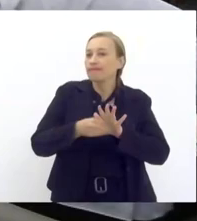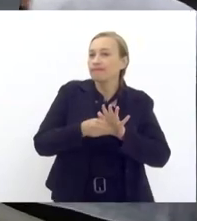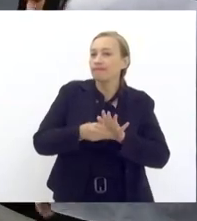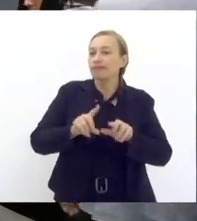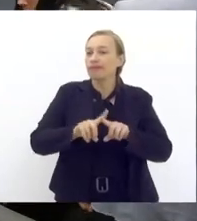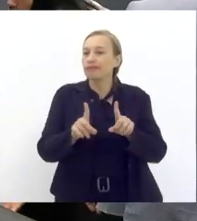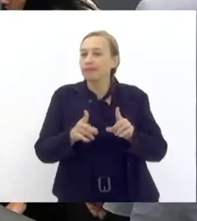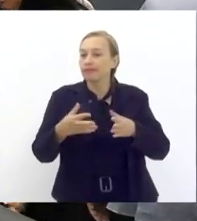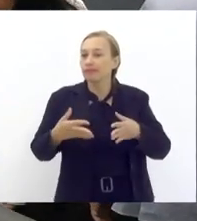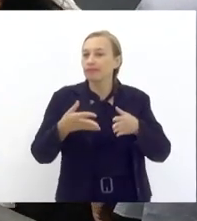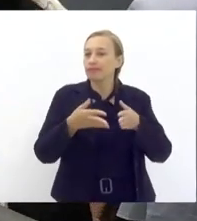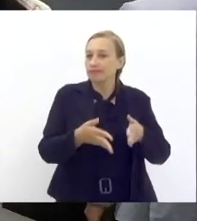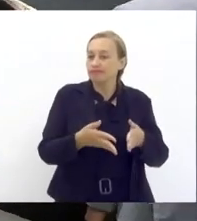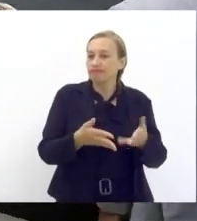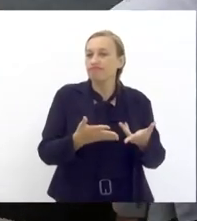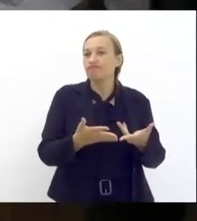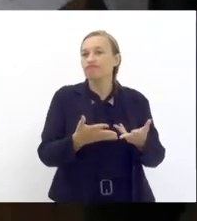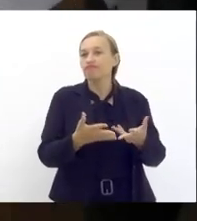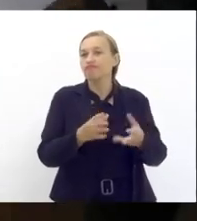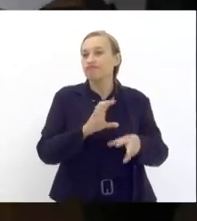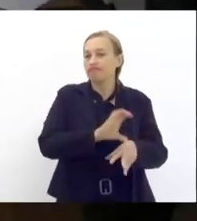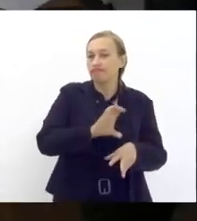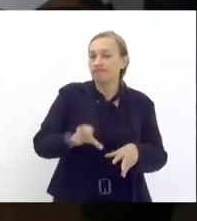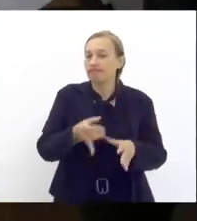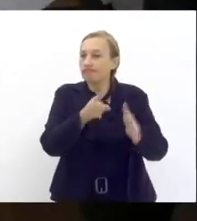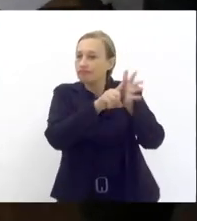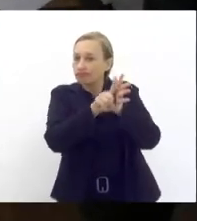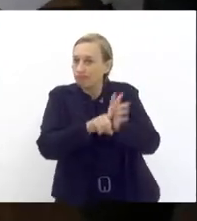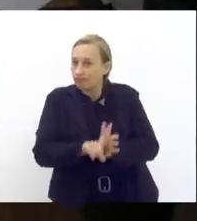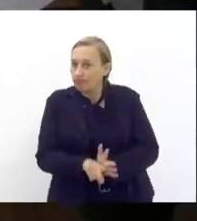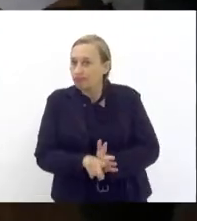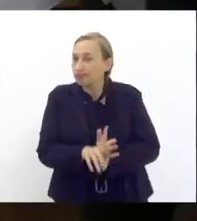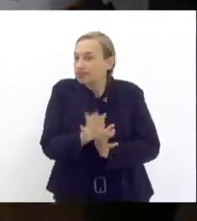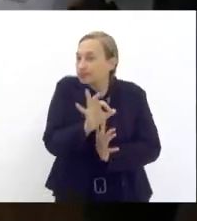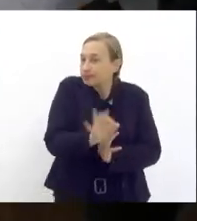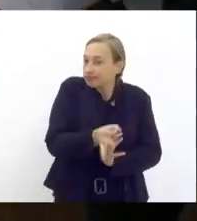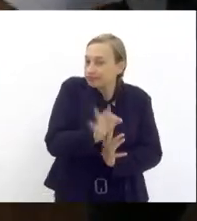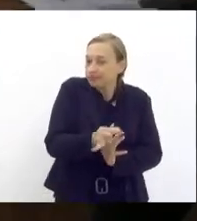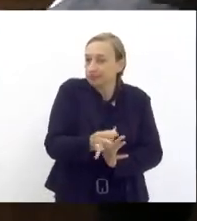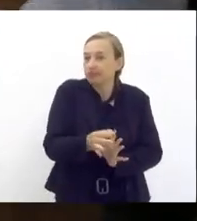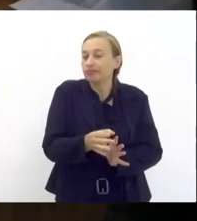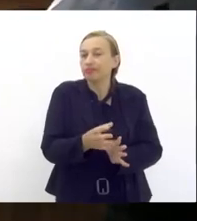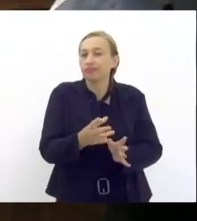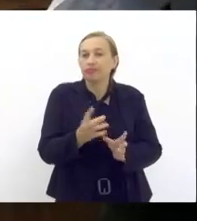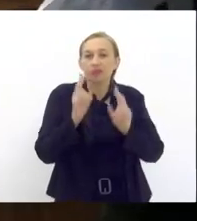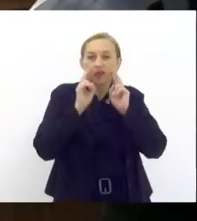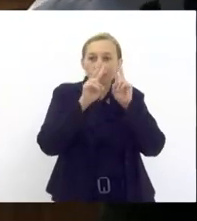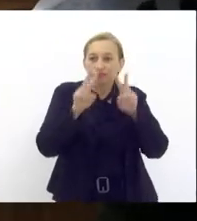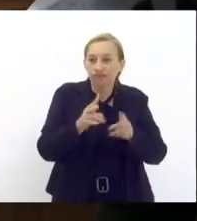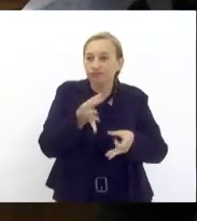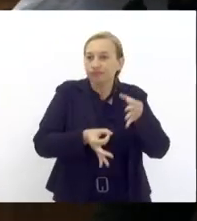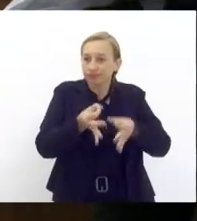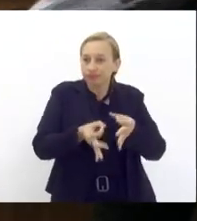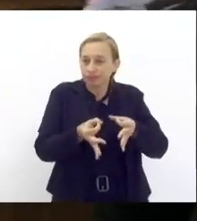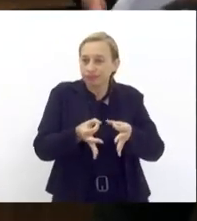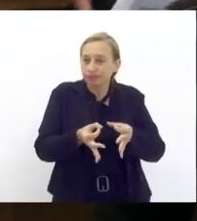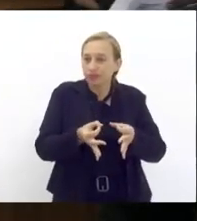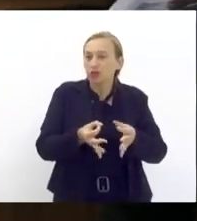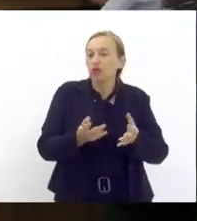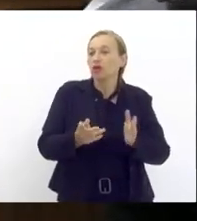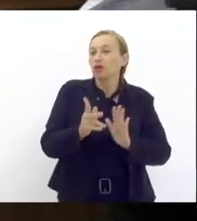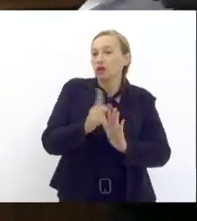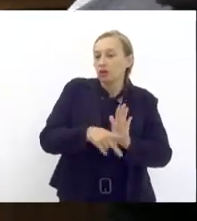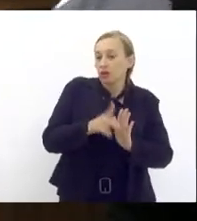CCJ tem que ter uma análise fria e criteriosa sob o ponto de vista jurídico, por óbvio o projeto é constitucional,